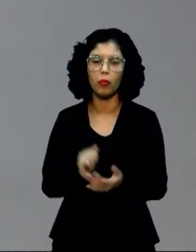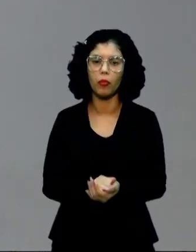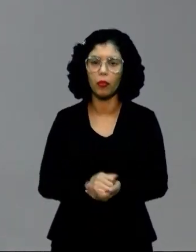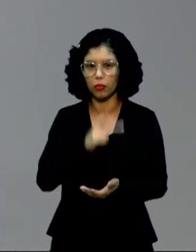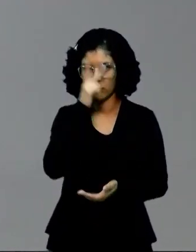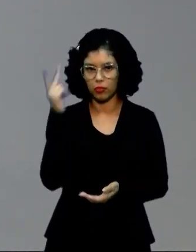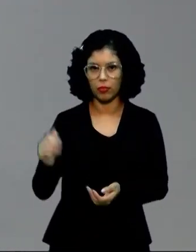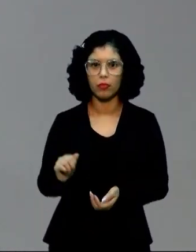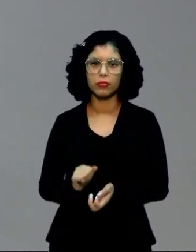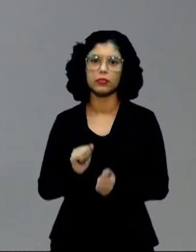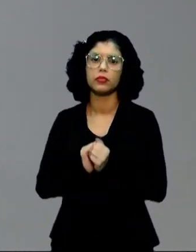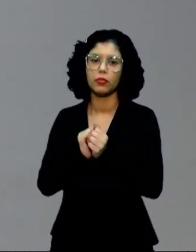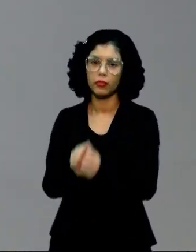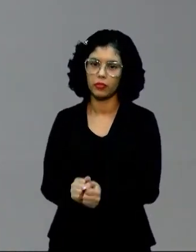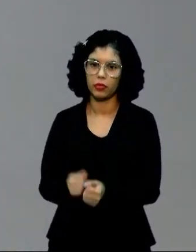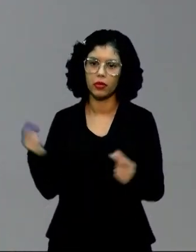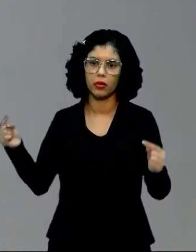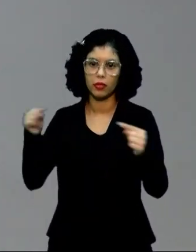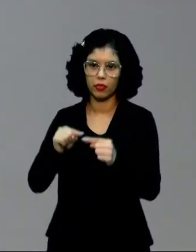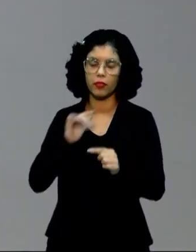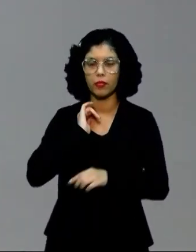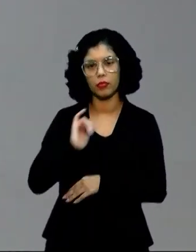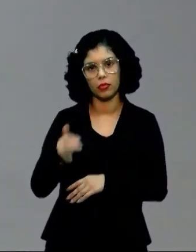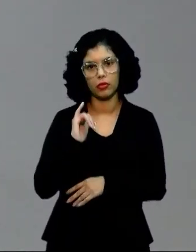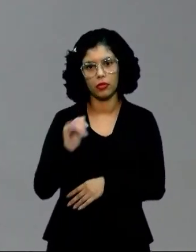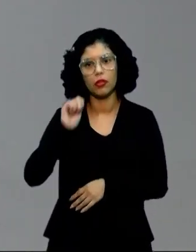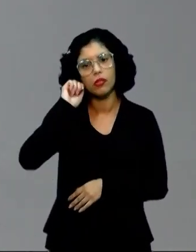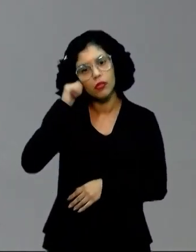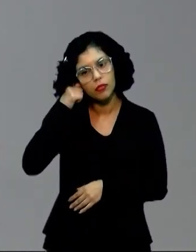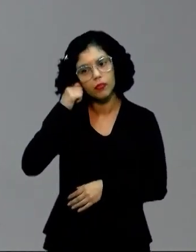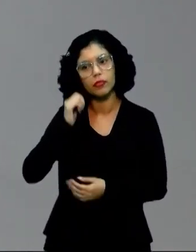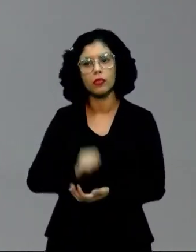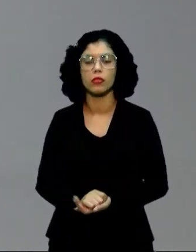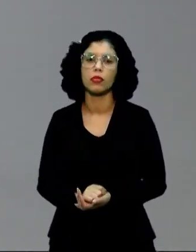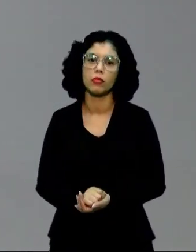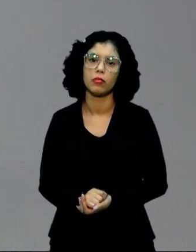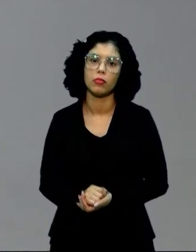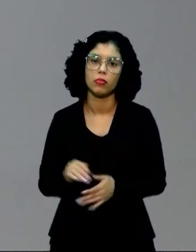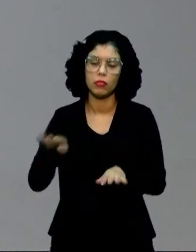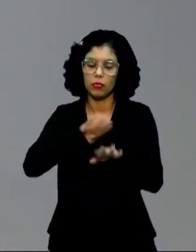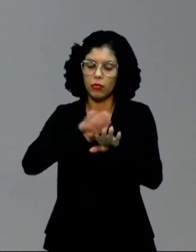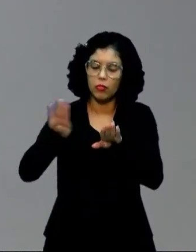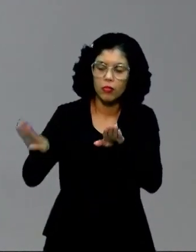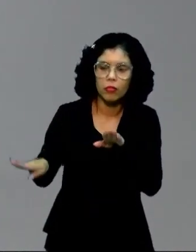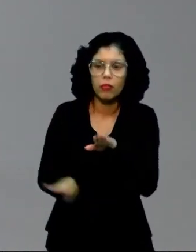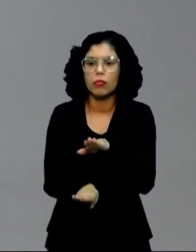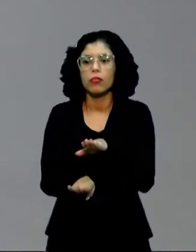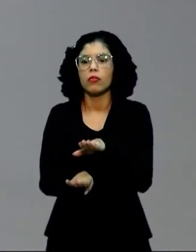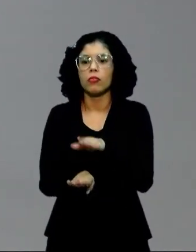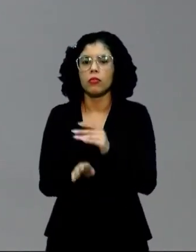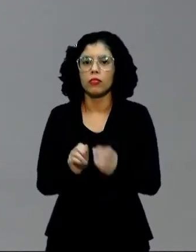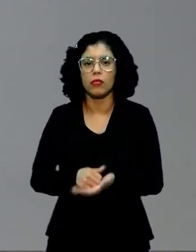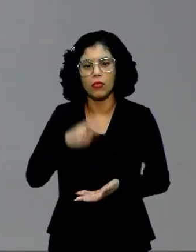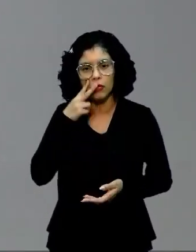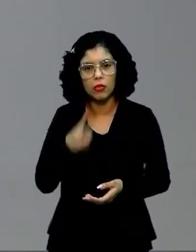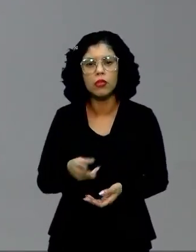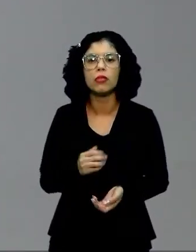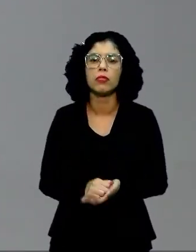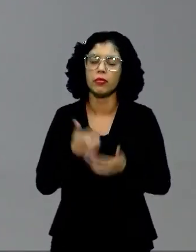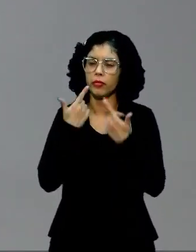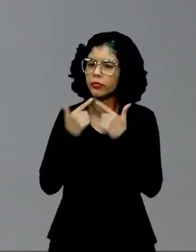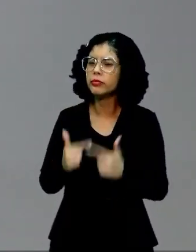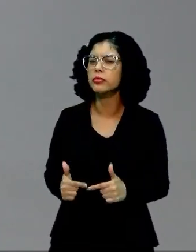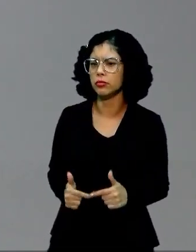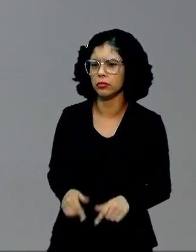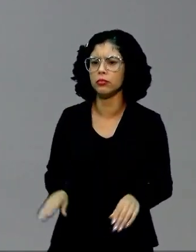as pessoas que estão condicionadas a essa narrativa são negras, né? São inferiores, quer dizer, a gente vê o recurso